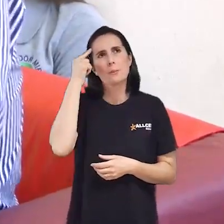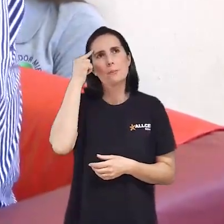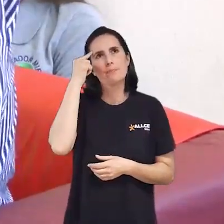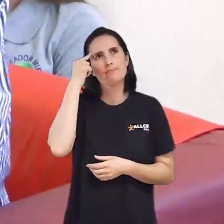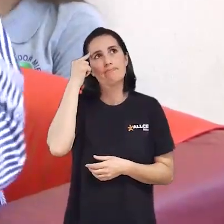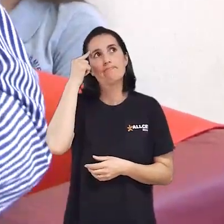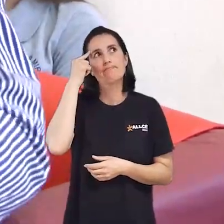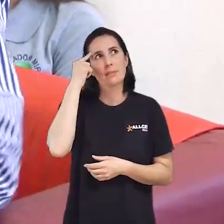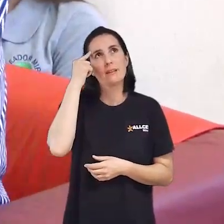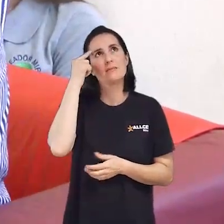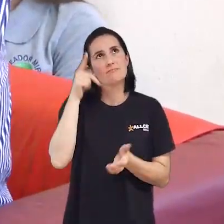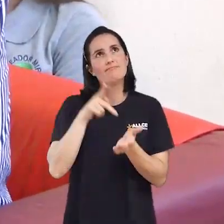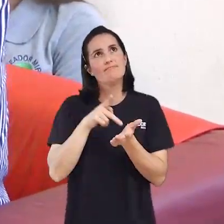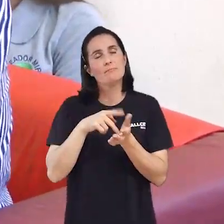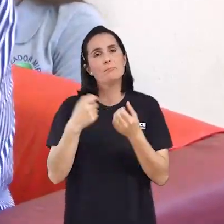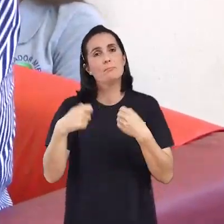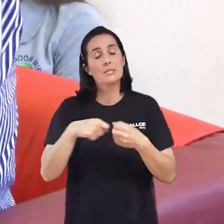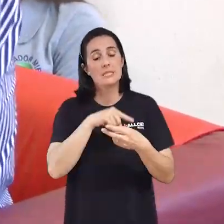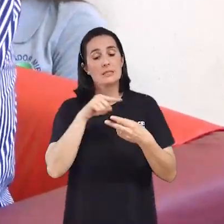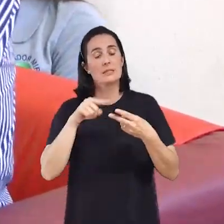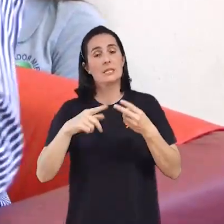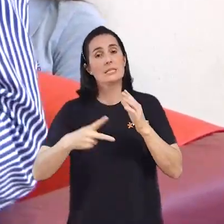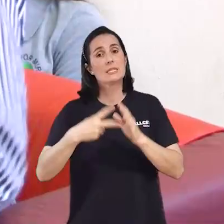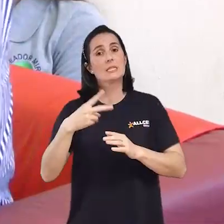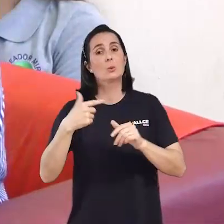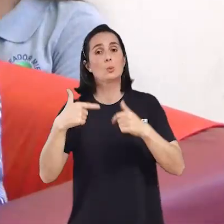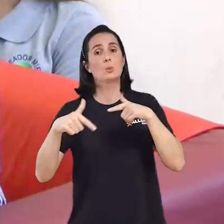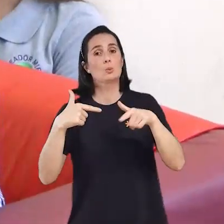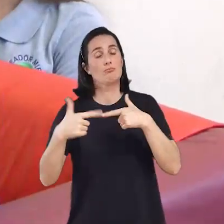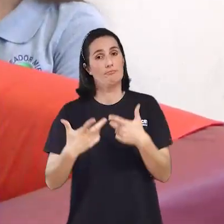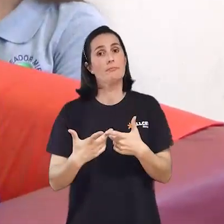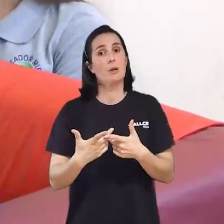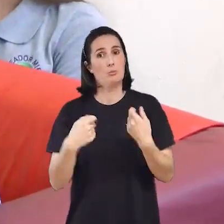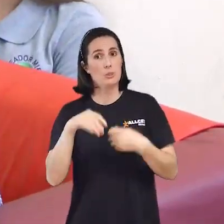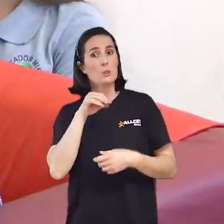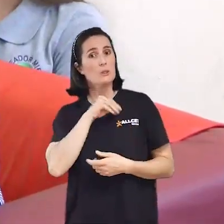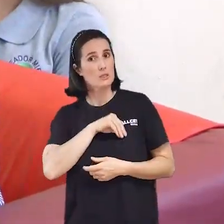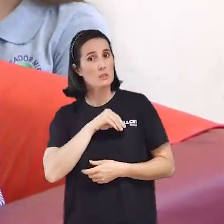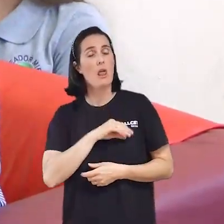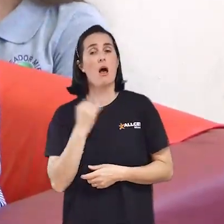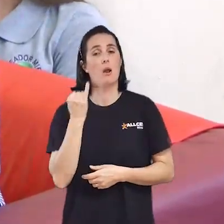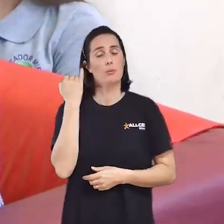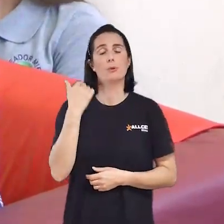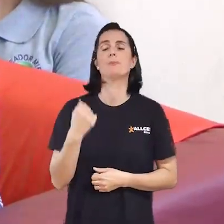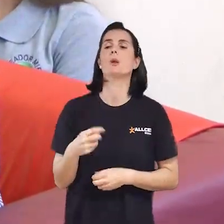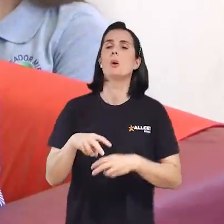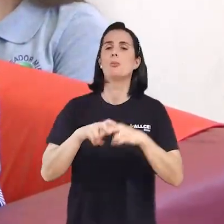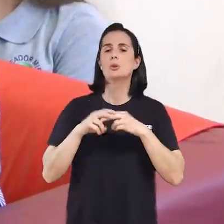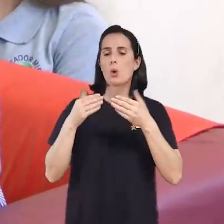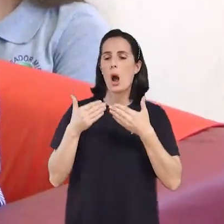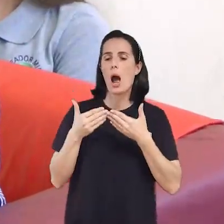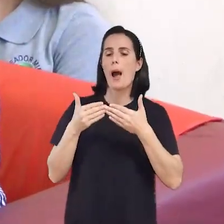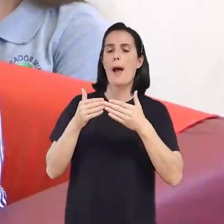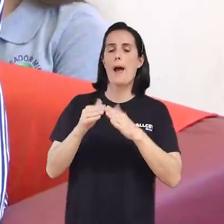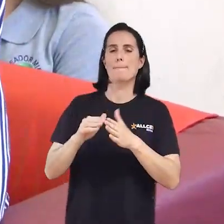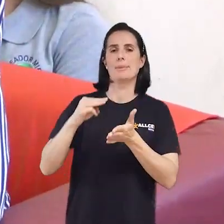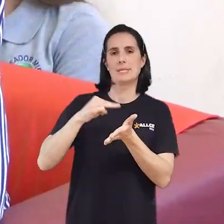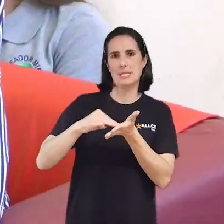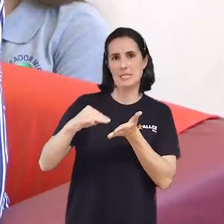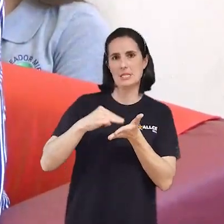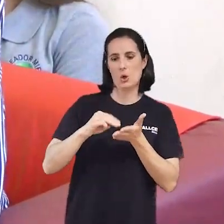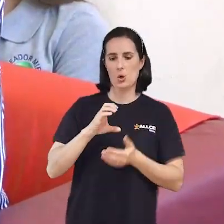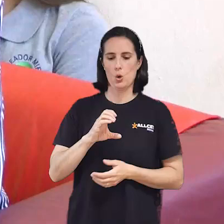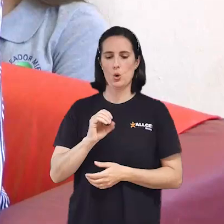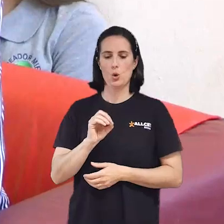futebol, mas também não era nada assim que dissesse, meu Deus, como ele é craque, não era isso. Né? Como ele era bom de bola, não era